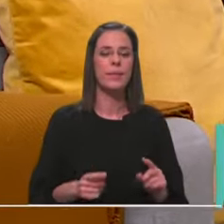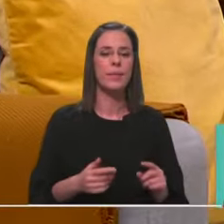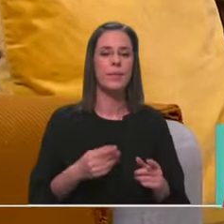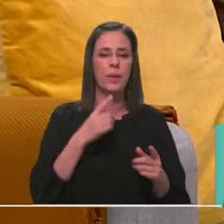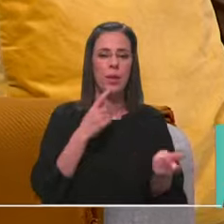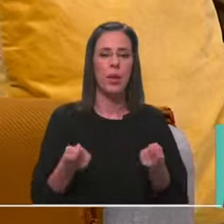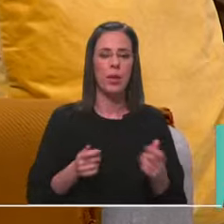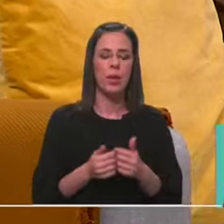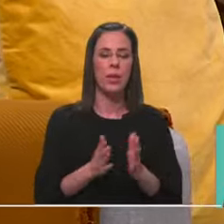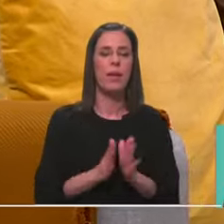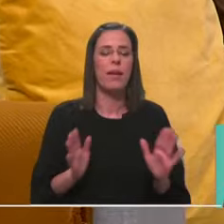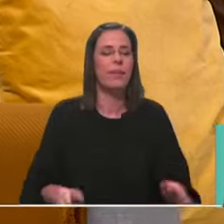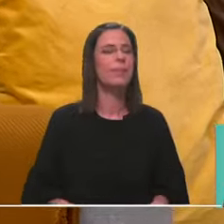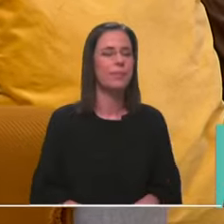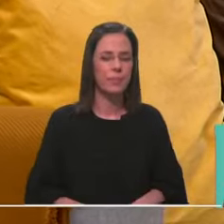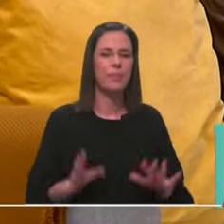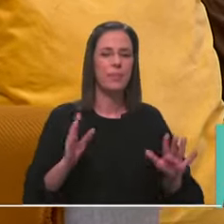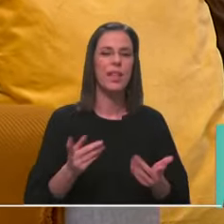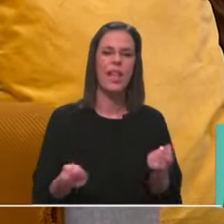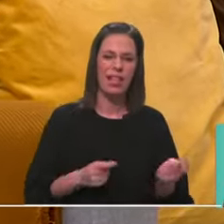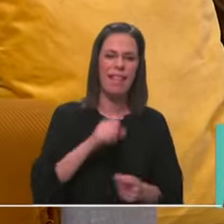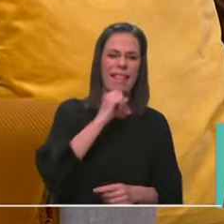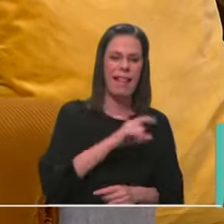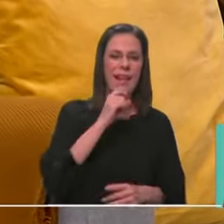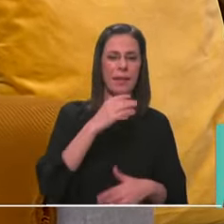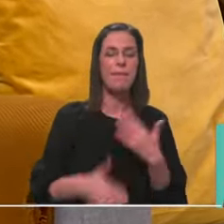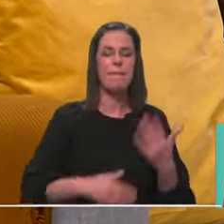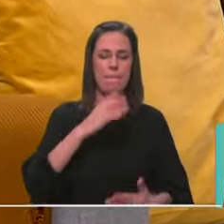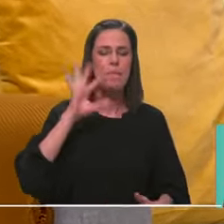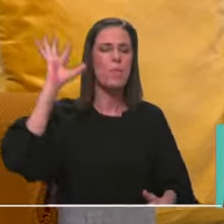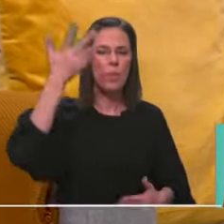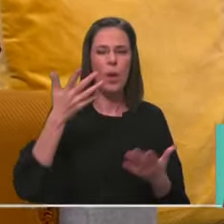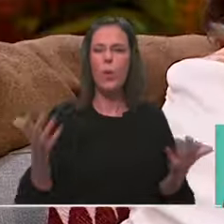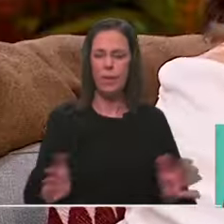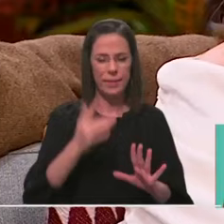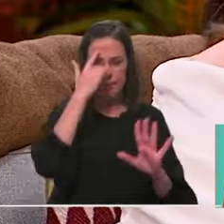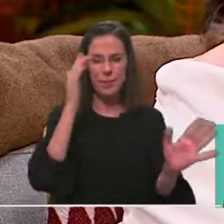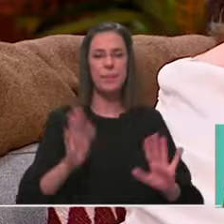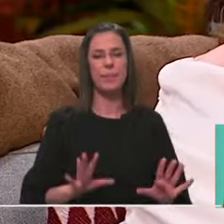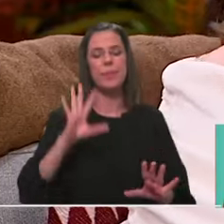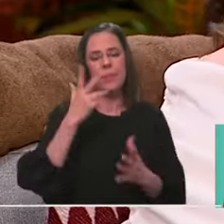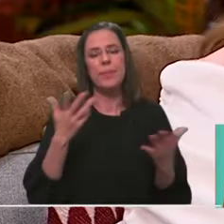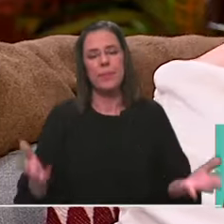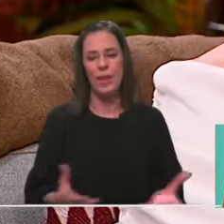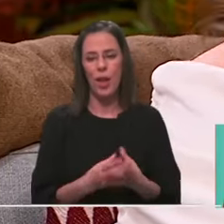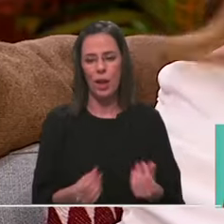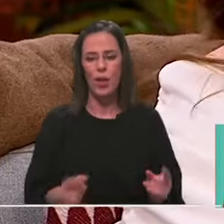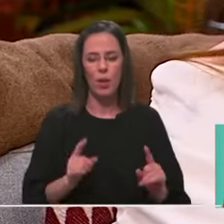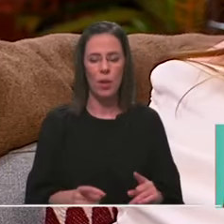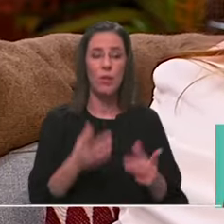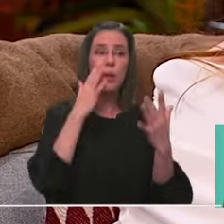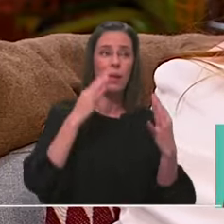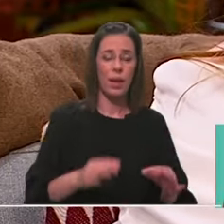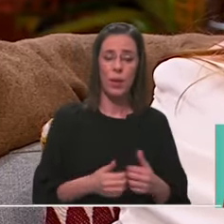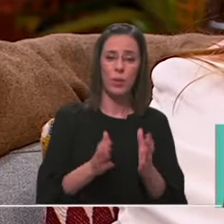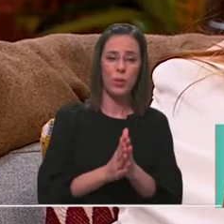como é que eu vou gerir isto tudo ah va mas acho que se gera acho que depois quando as coisas acontecem não acontece nãoé resolve-se quando é natural